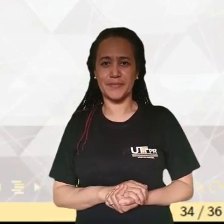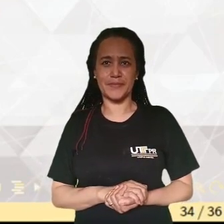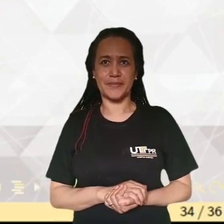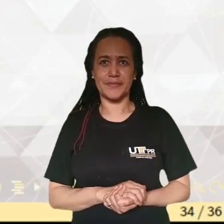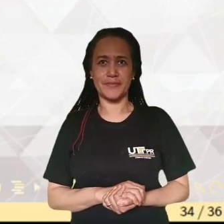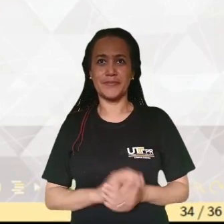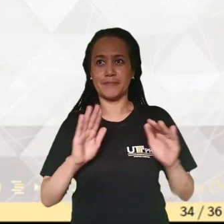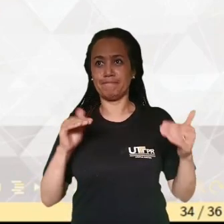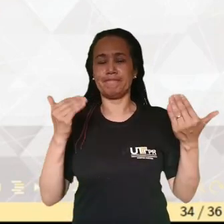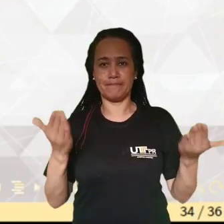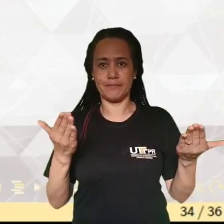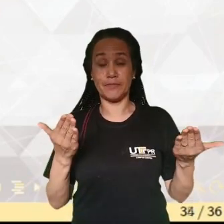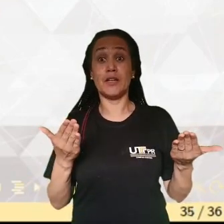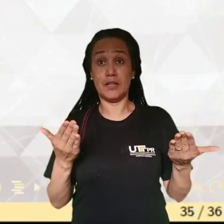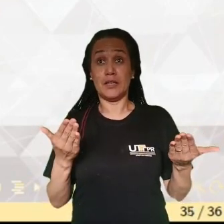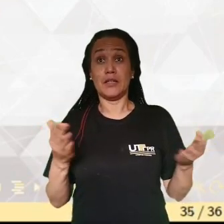diante.